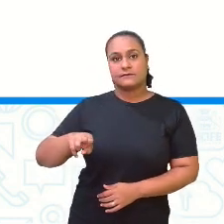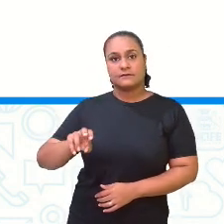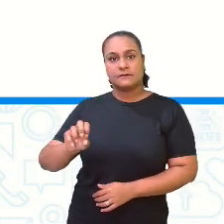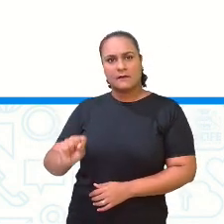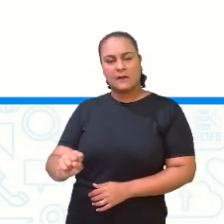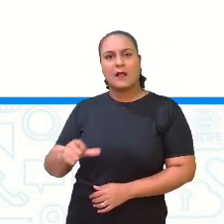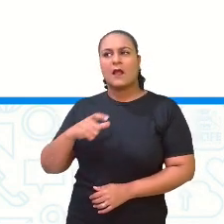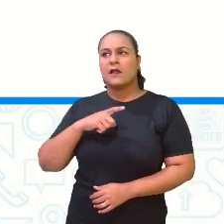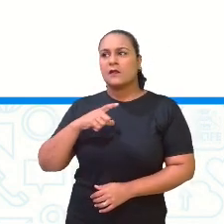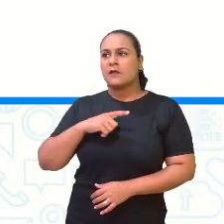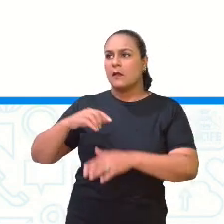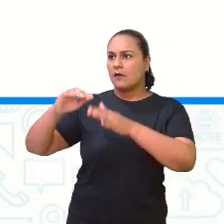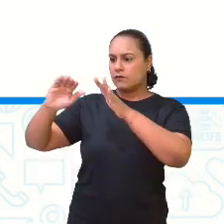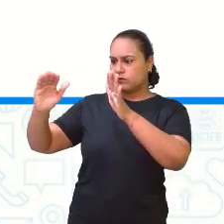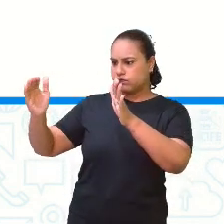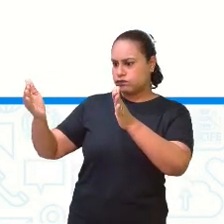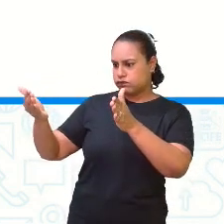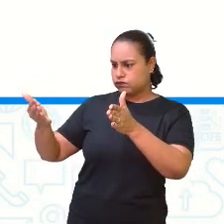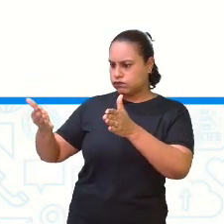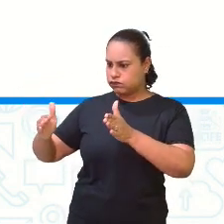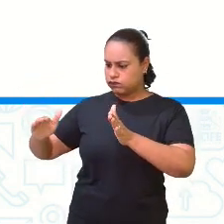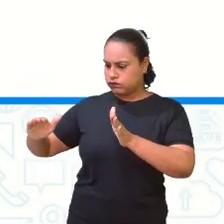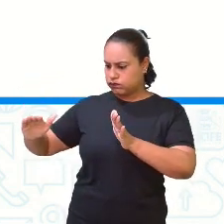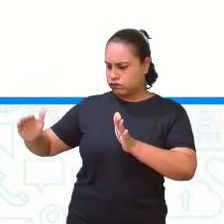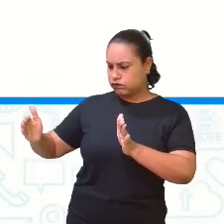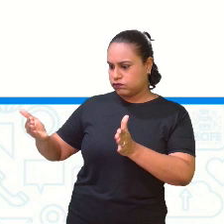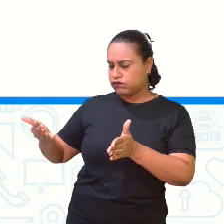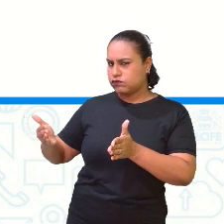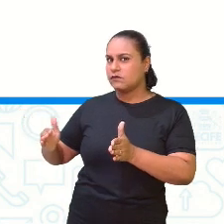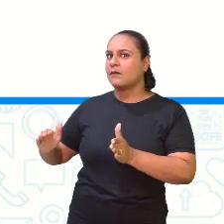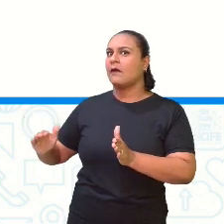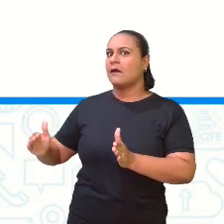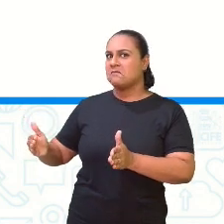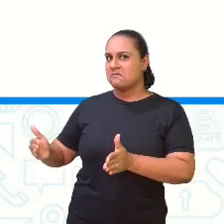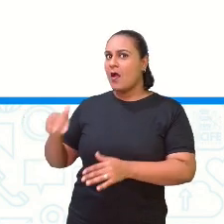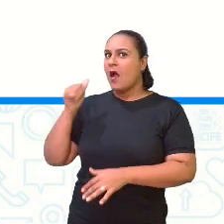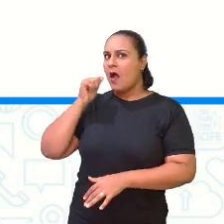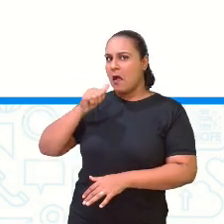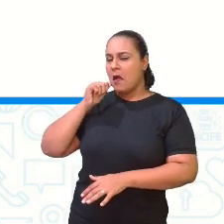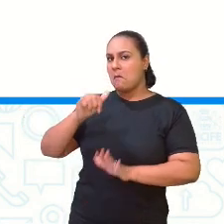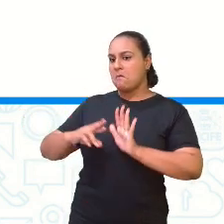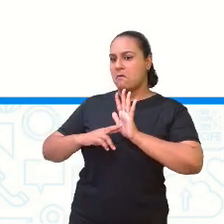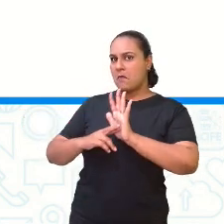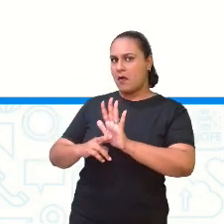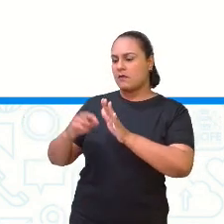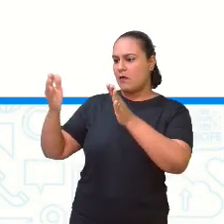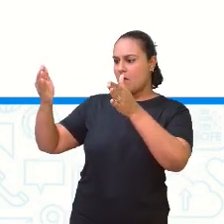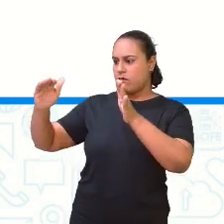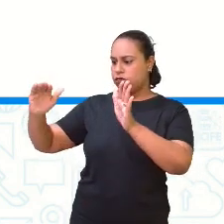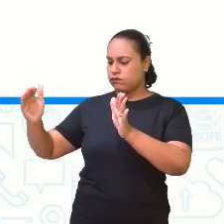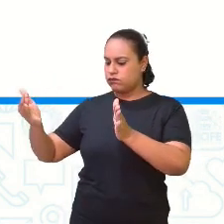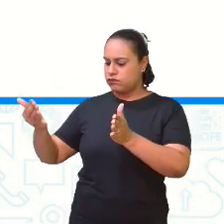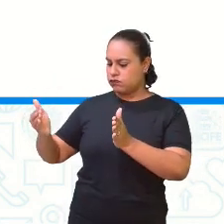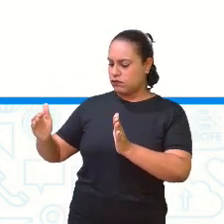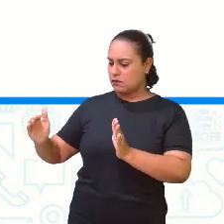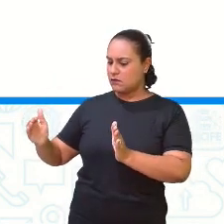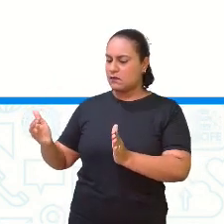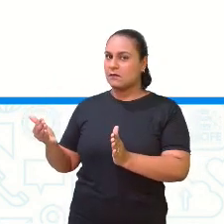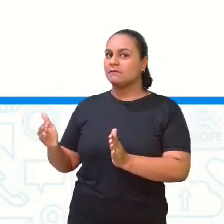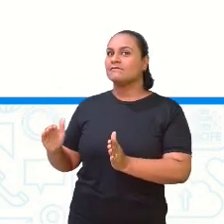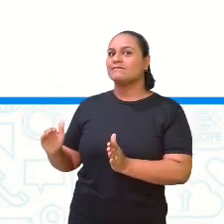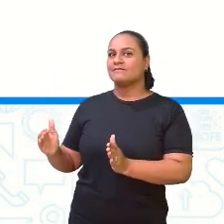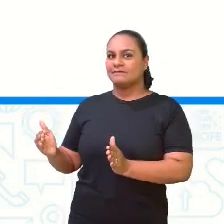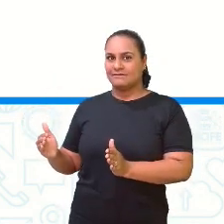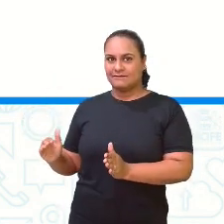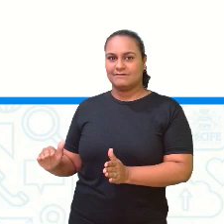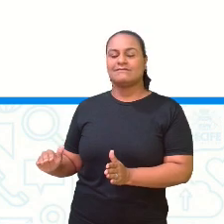bem corpulento, né? Ela é bem forte. Ela mostra uma mulher bastante forte. Então, justamente por causa da questão